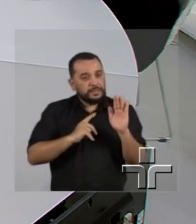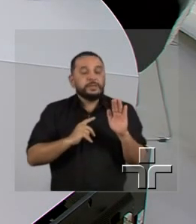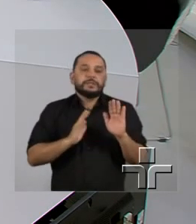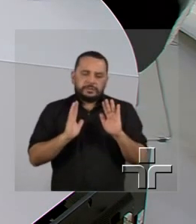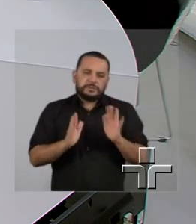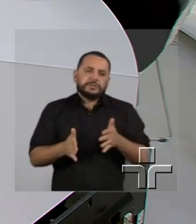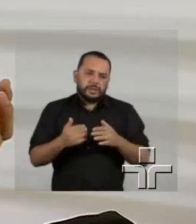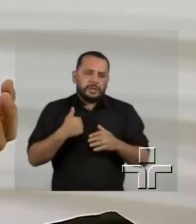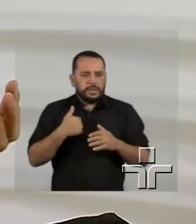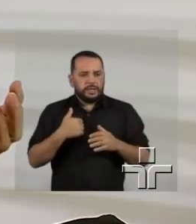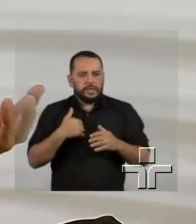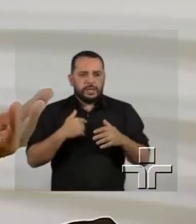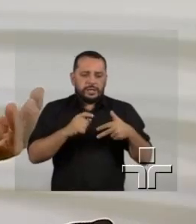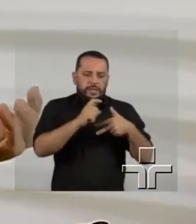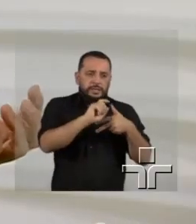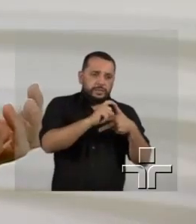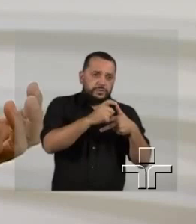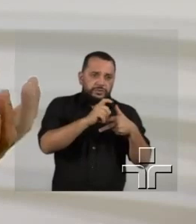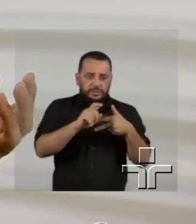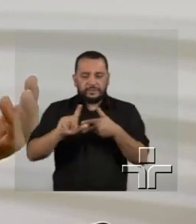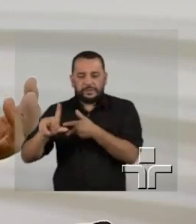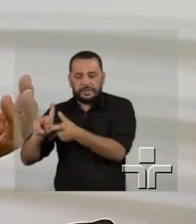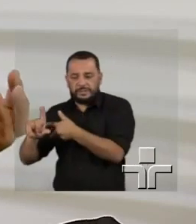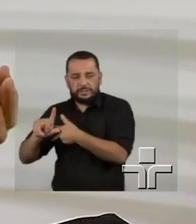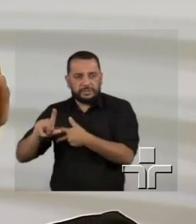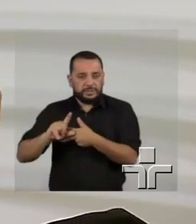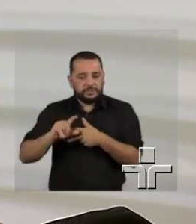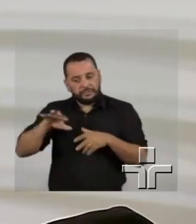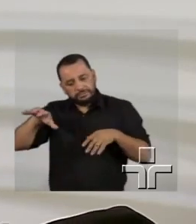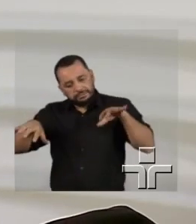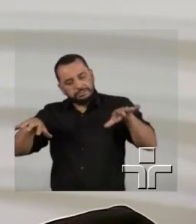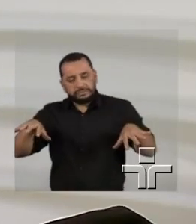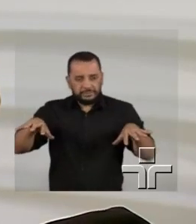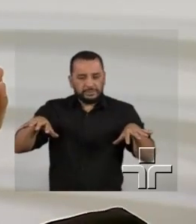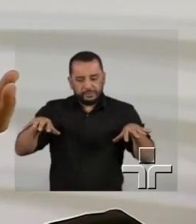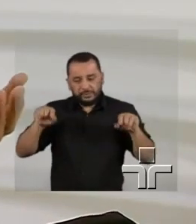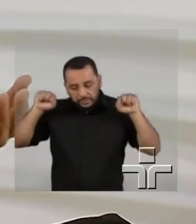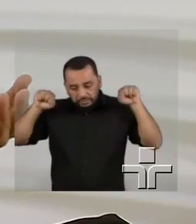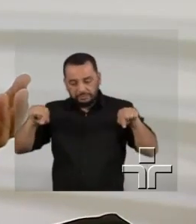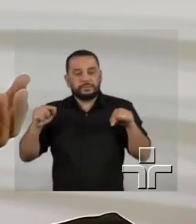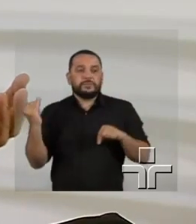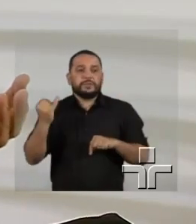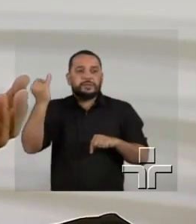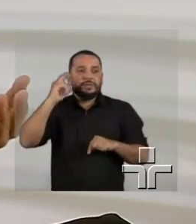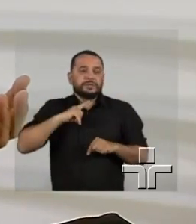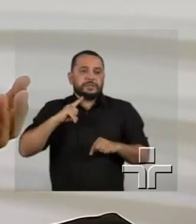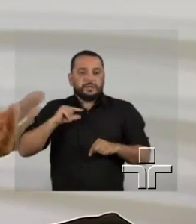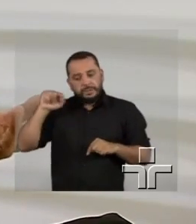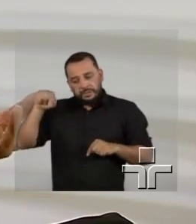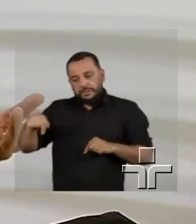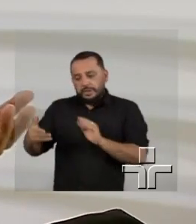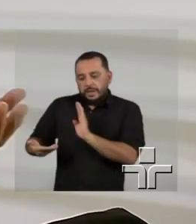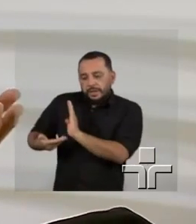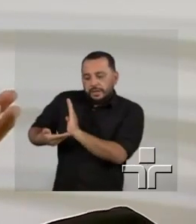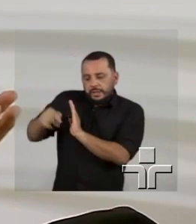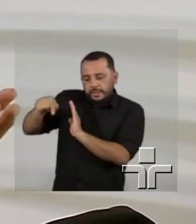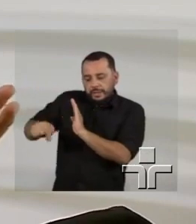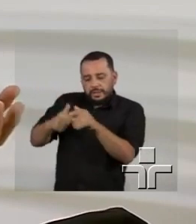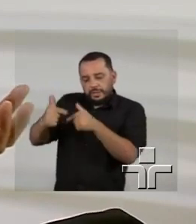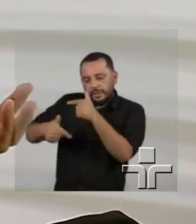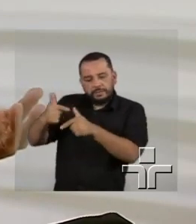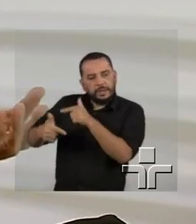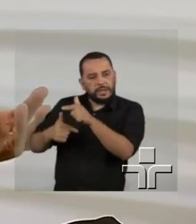reforma da Previdência. Dentro daquilo que o senhor acompanhou dentro do governo e depois o tempo que o senhor já está fora